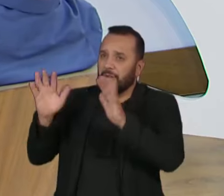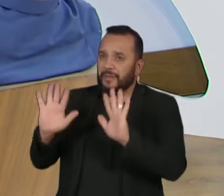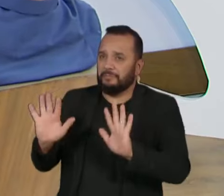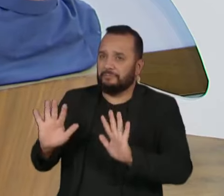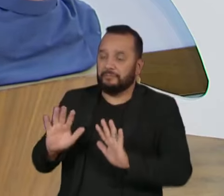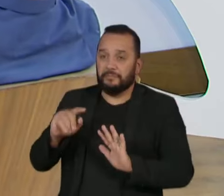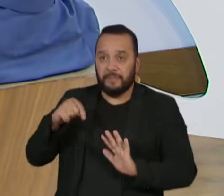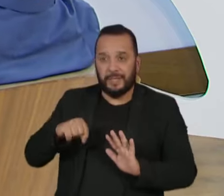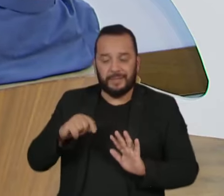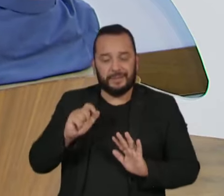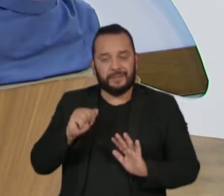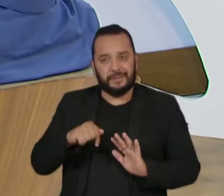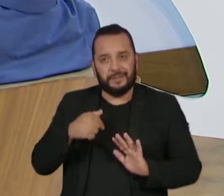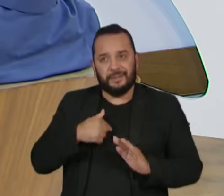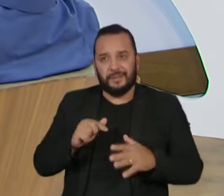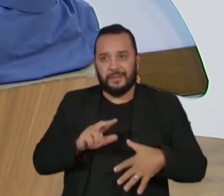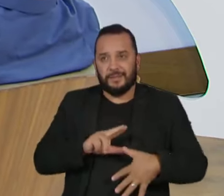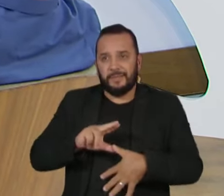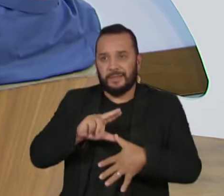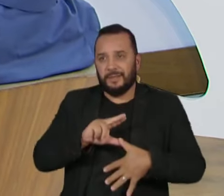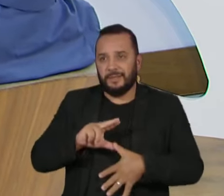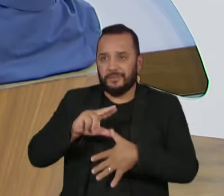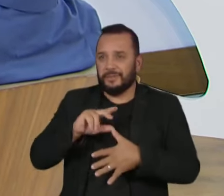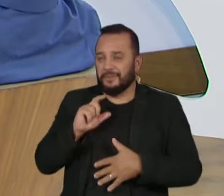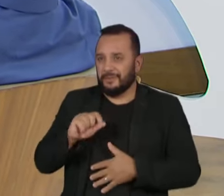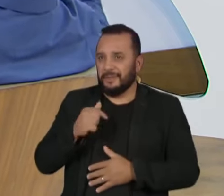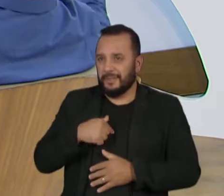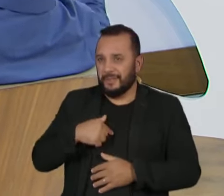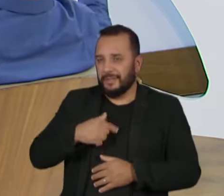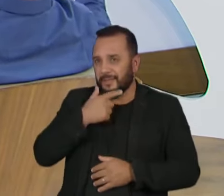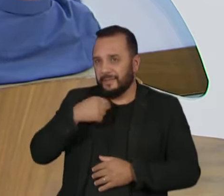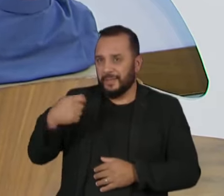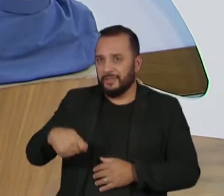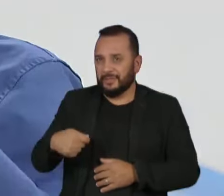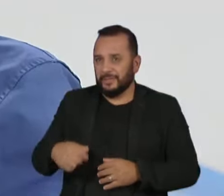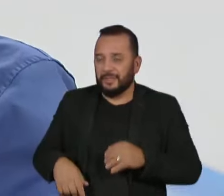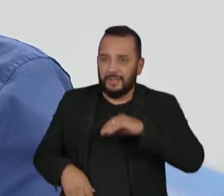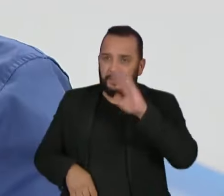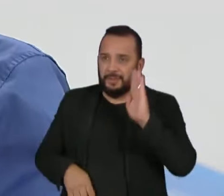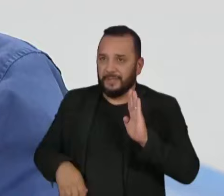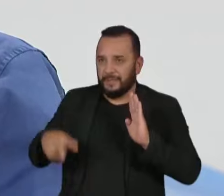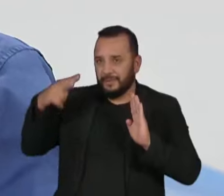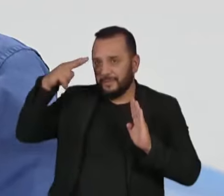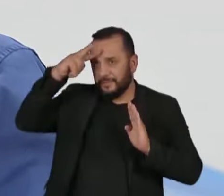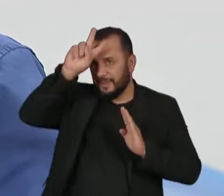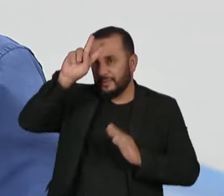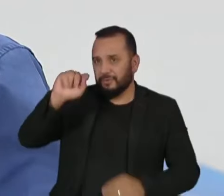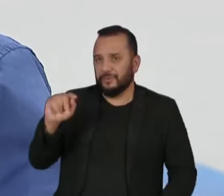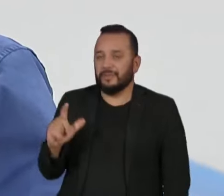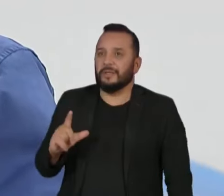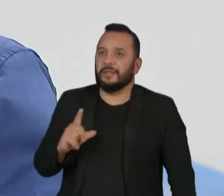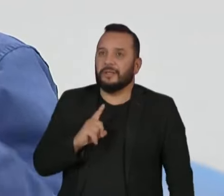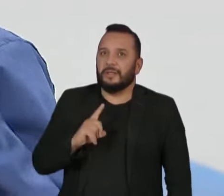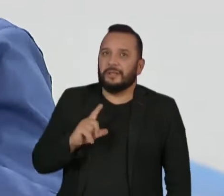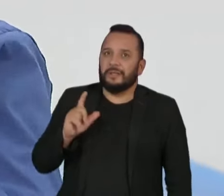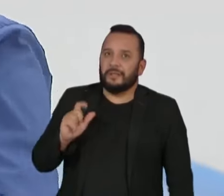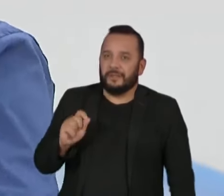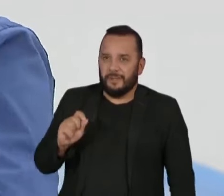América Latina machista, Brasil, México, por exemplo, que tem ainda uma coisa